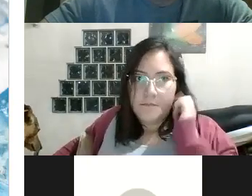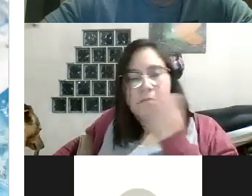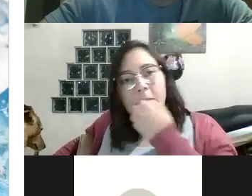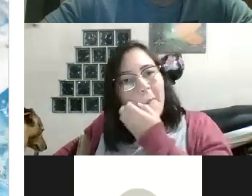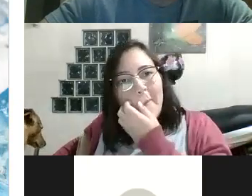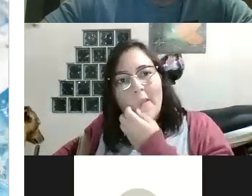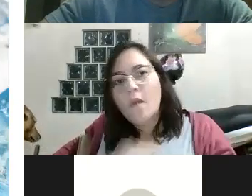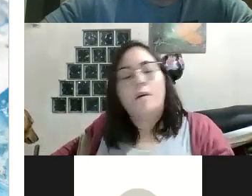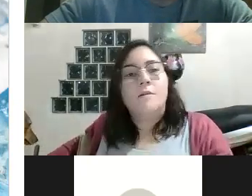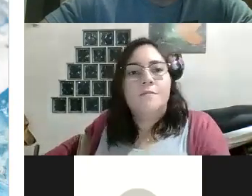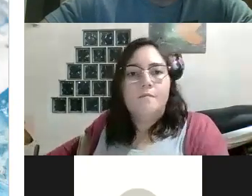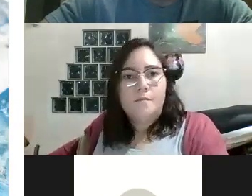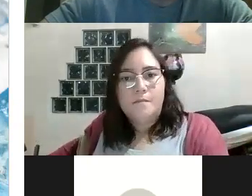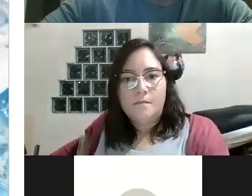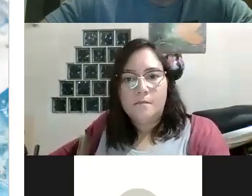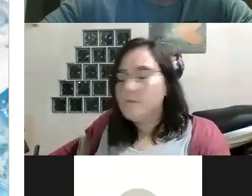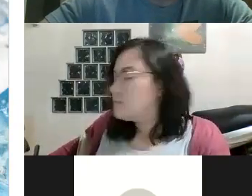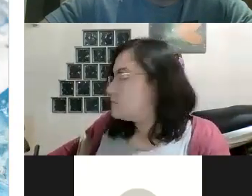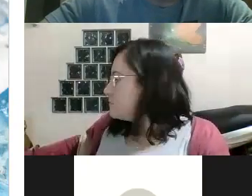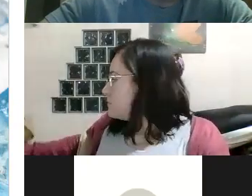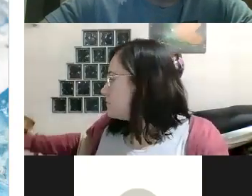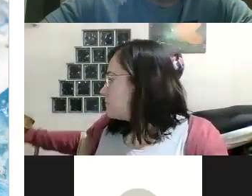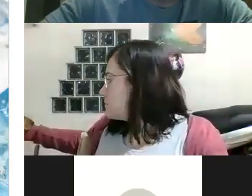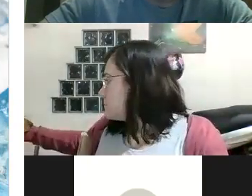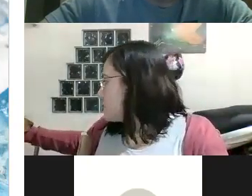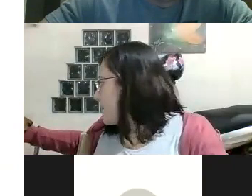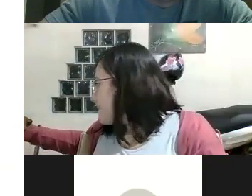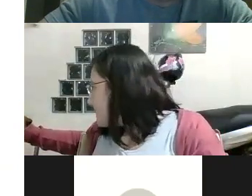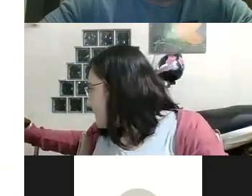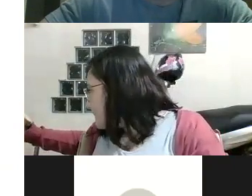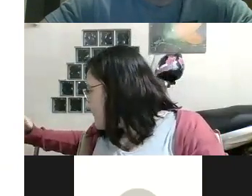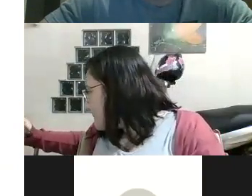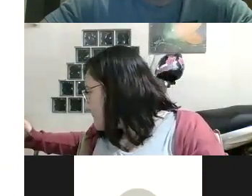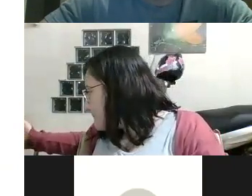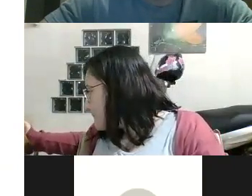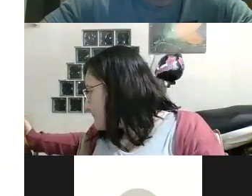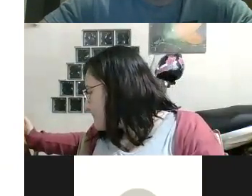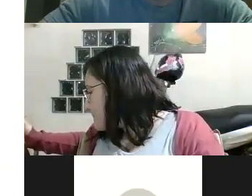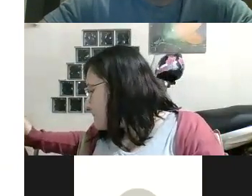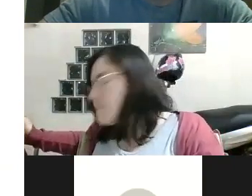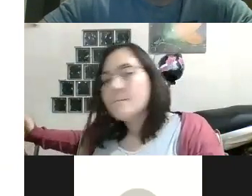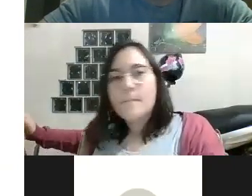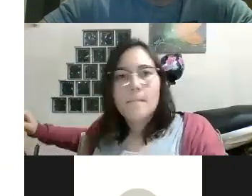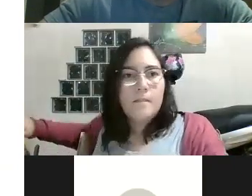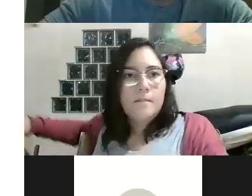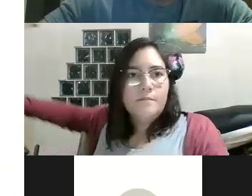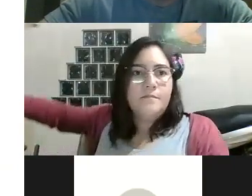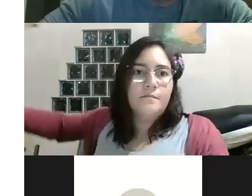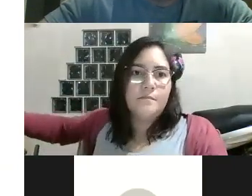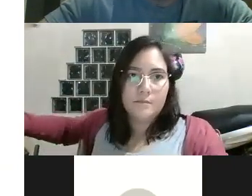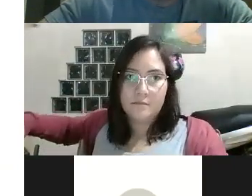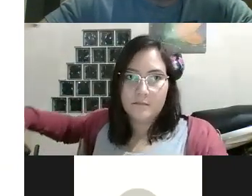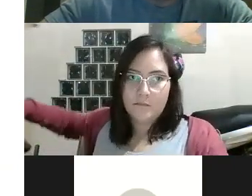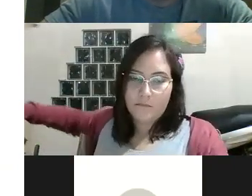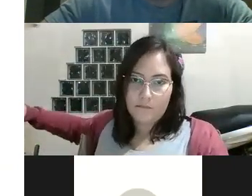na URGS a matéria da hidrologia é uma das mais difíceis que tem. Tem como tu fazer isso ser